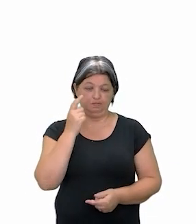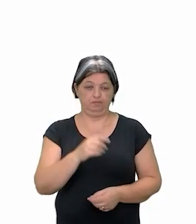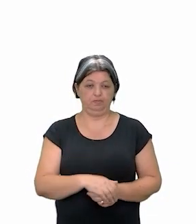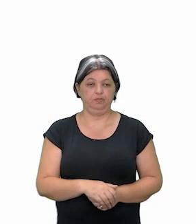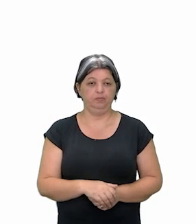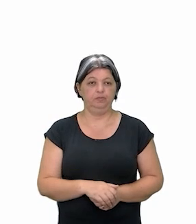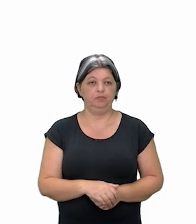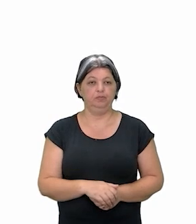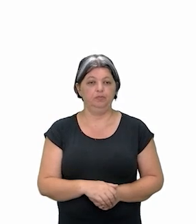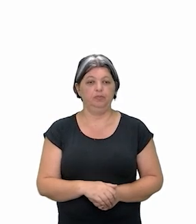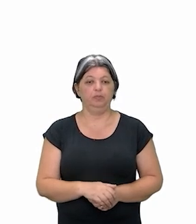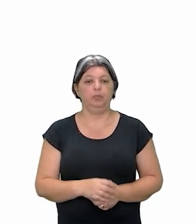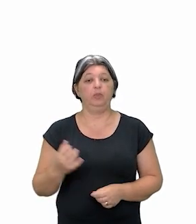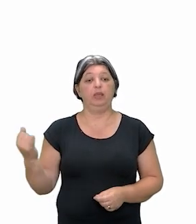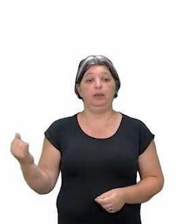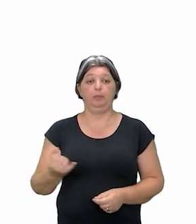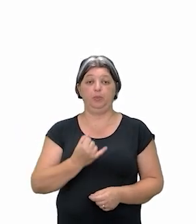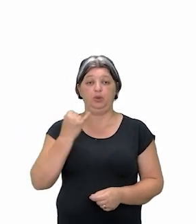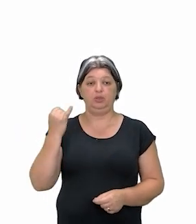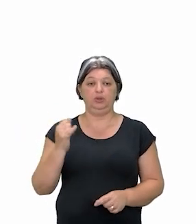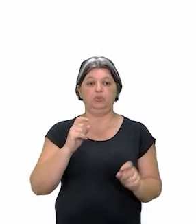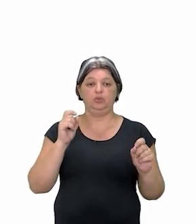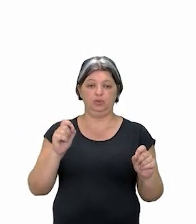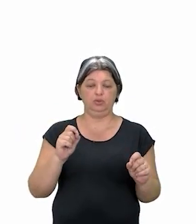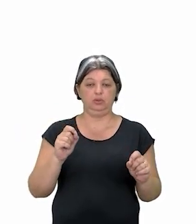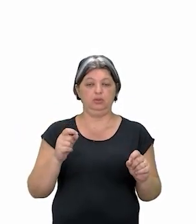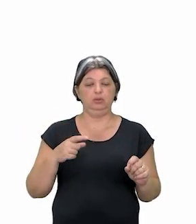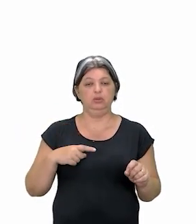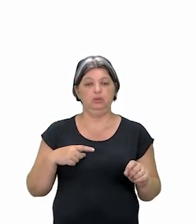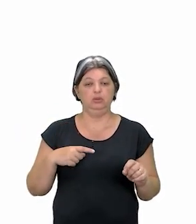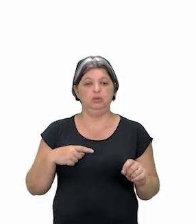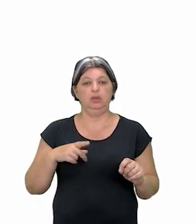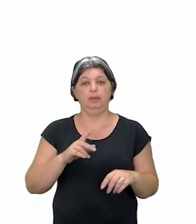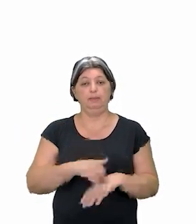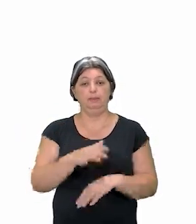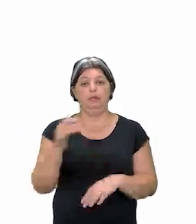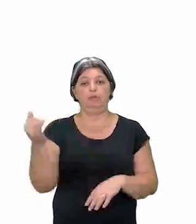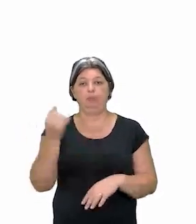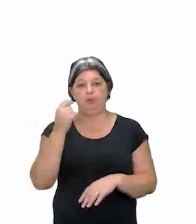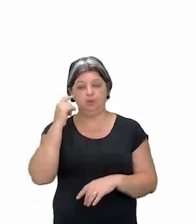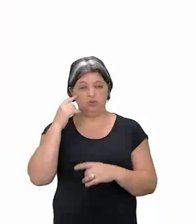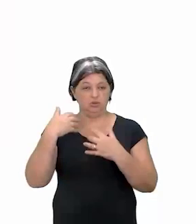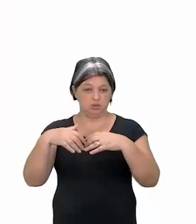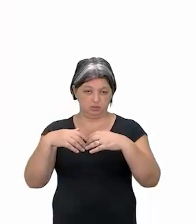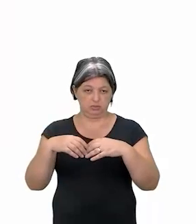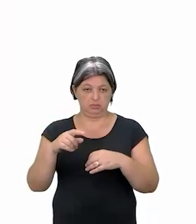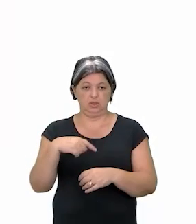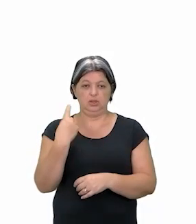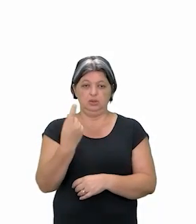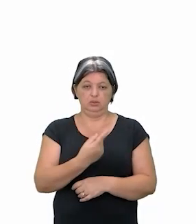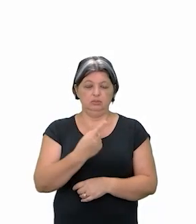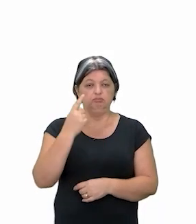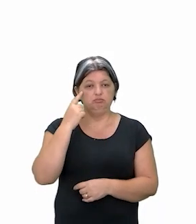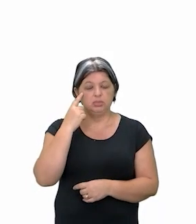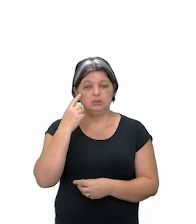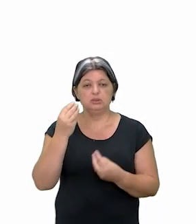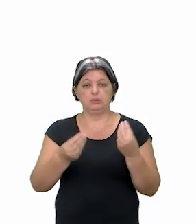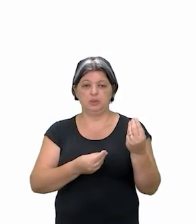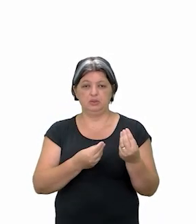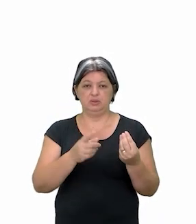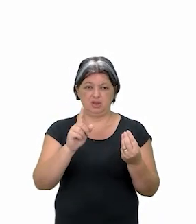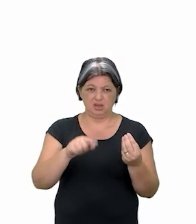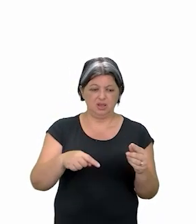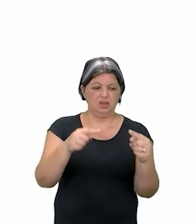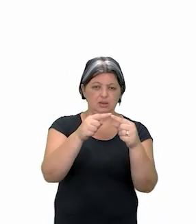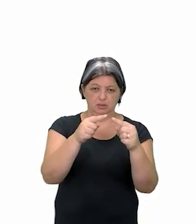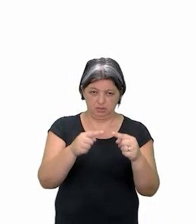Agora, muito importante, eu acho que eu destaco que essa questão é a mais importante para a gente refletir. Nossas concepções são coerentes com as